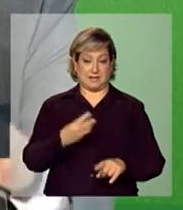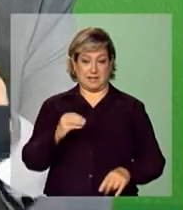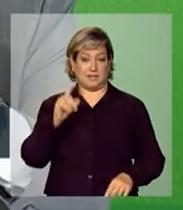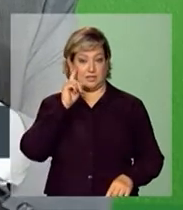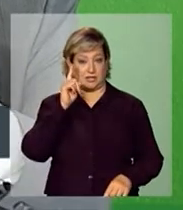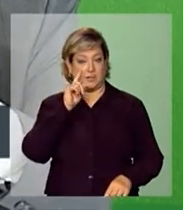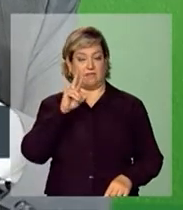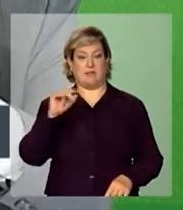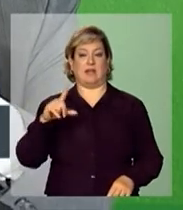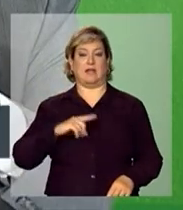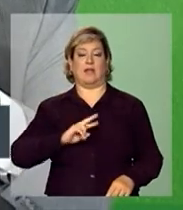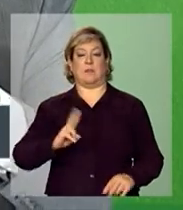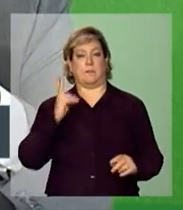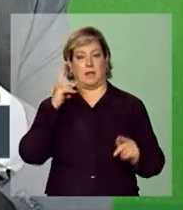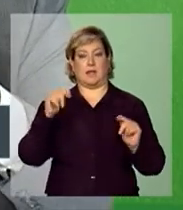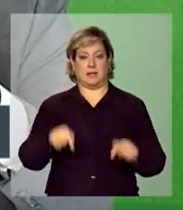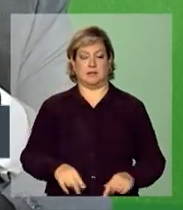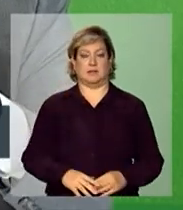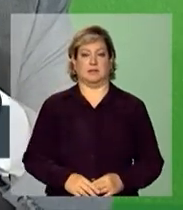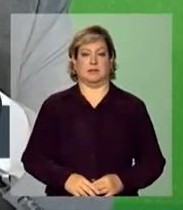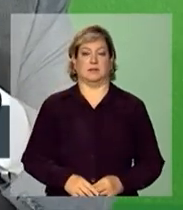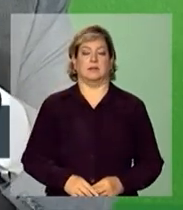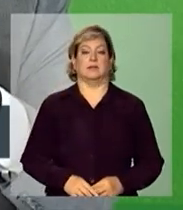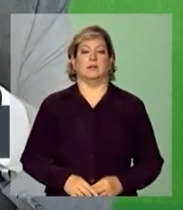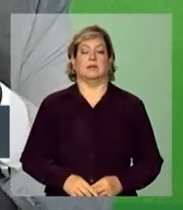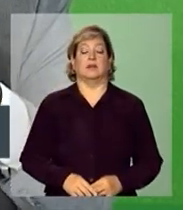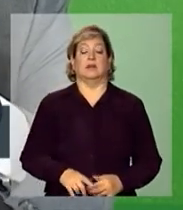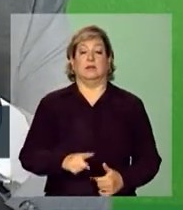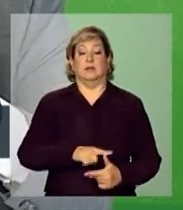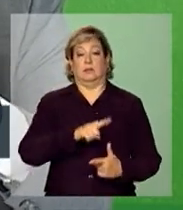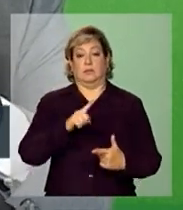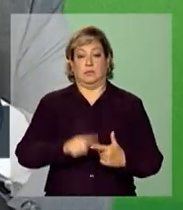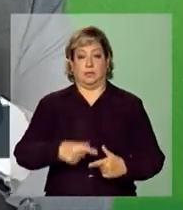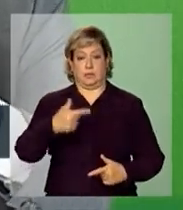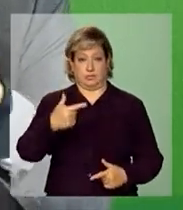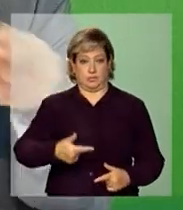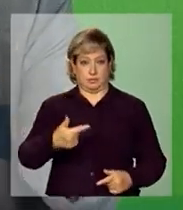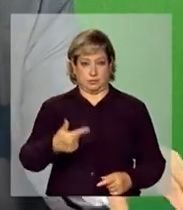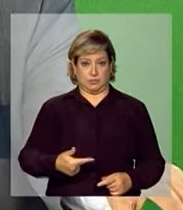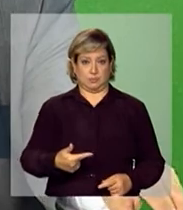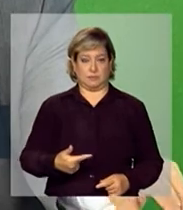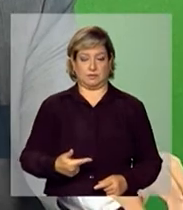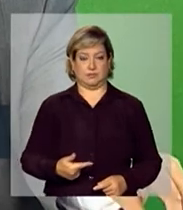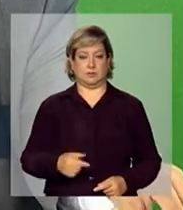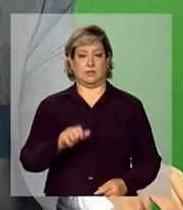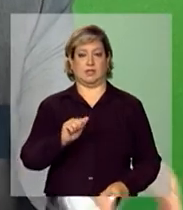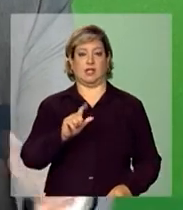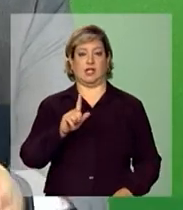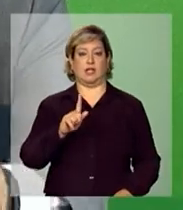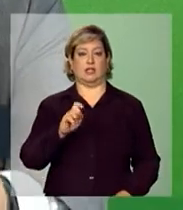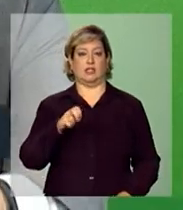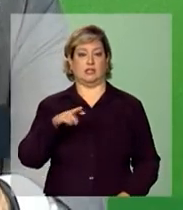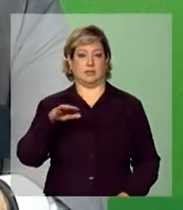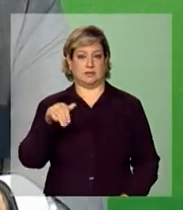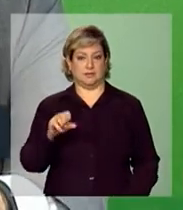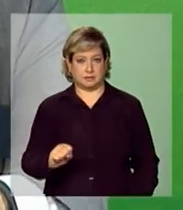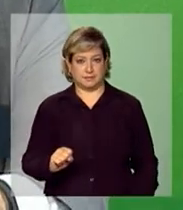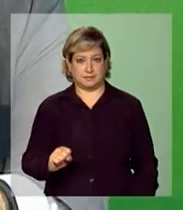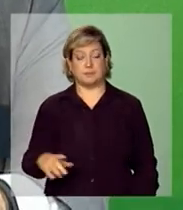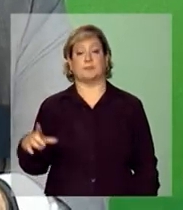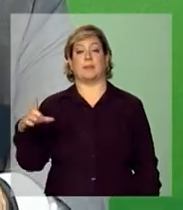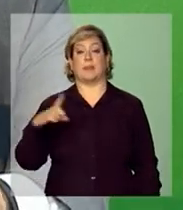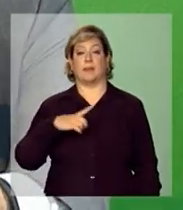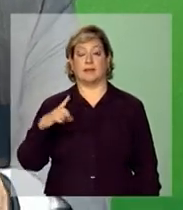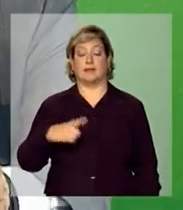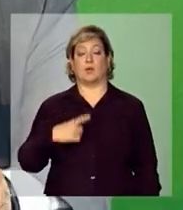isso segunda questão as agências né que você perguntou as agências têm uma missão